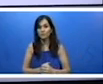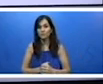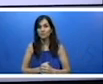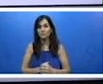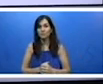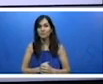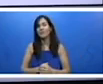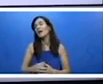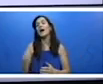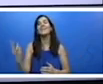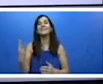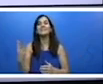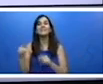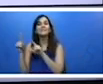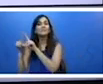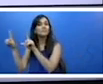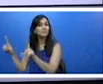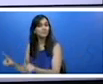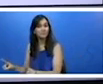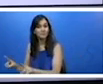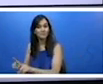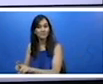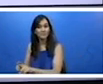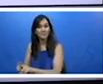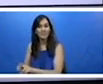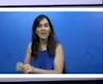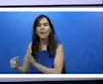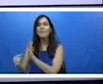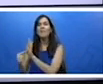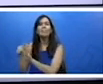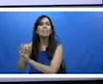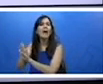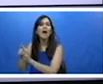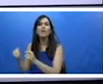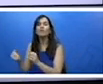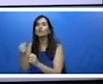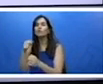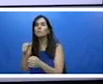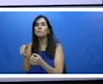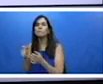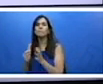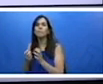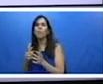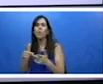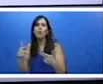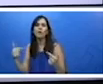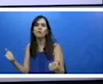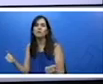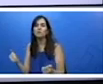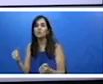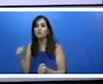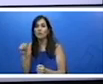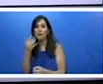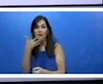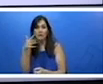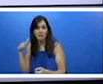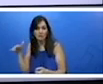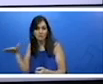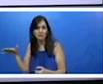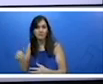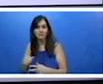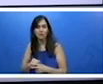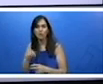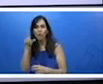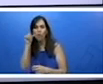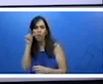terceira peça, usa metáforas visuais para abordar insônia e inquietude infantis, que é só uma